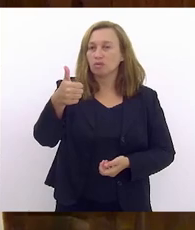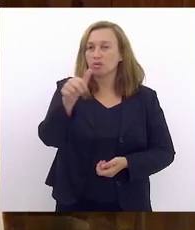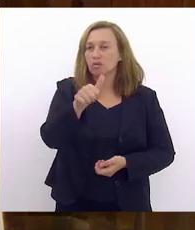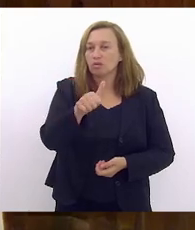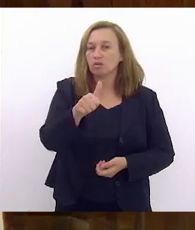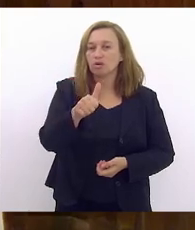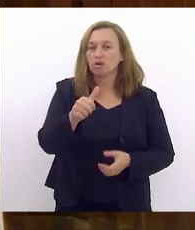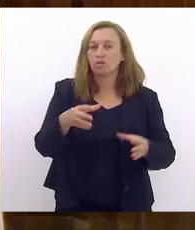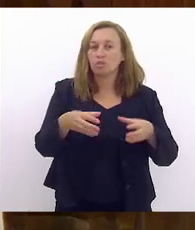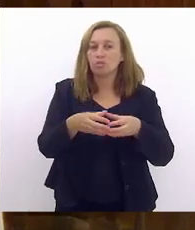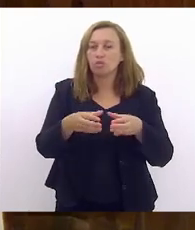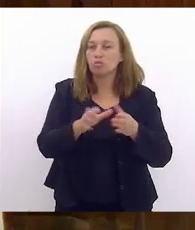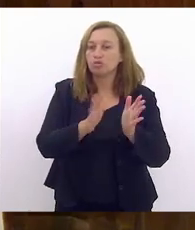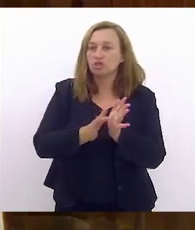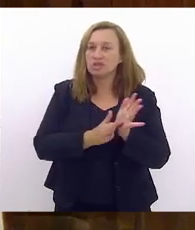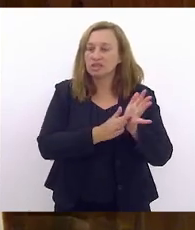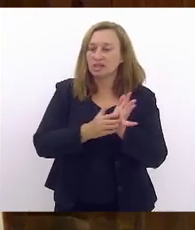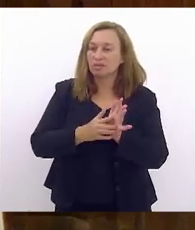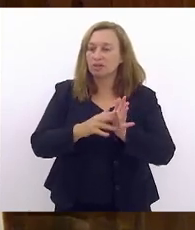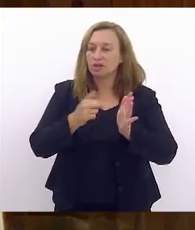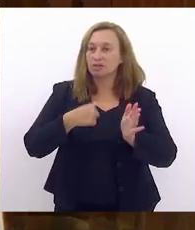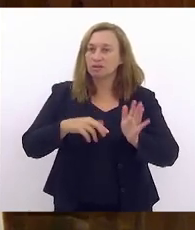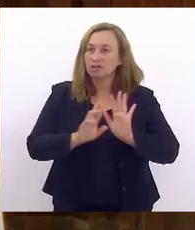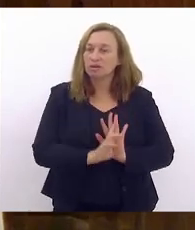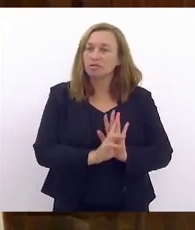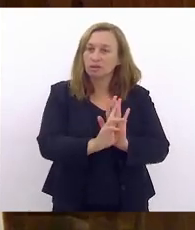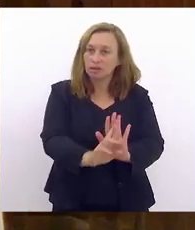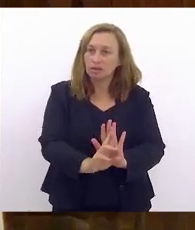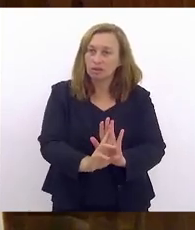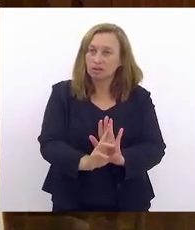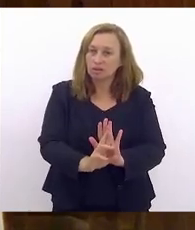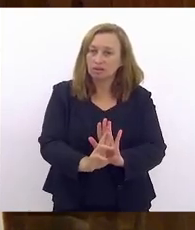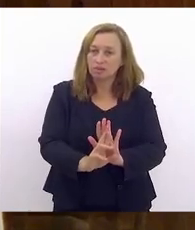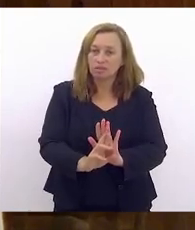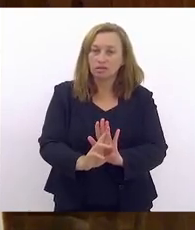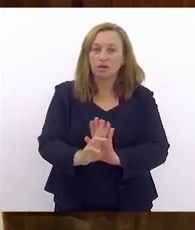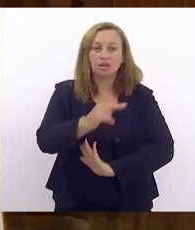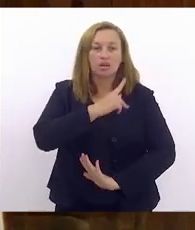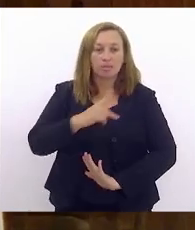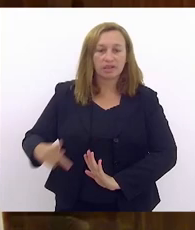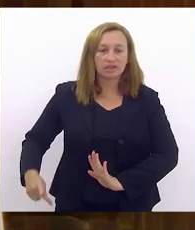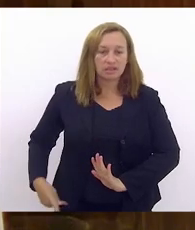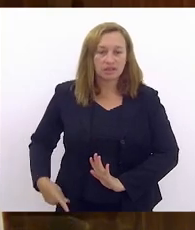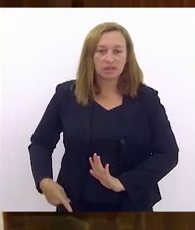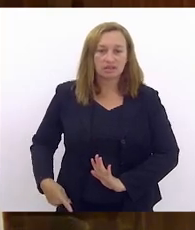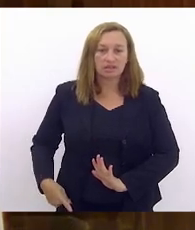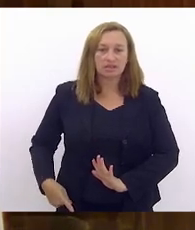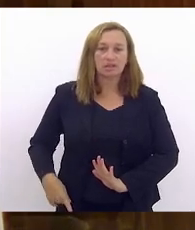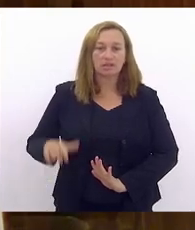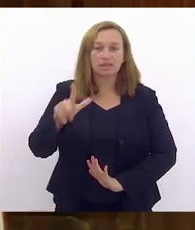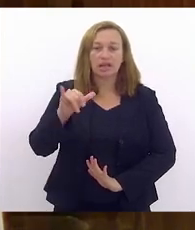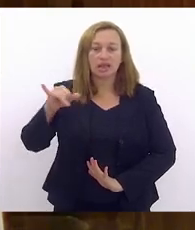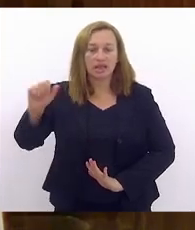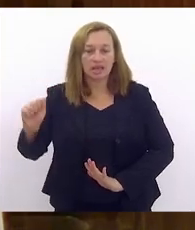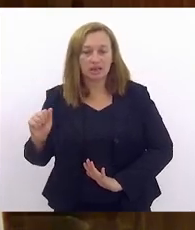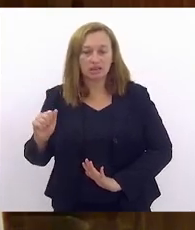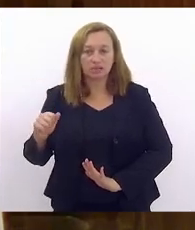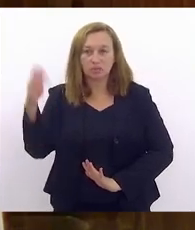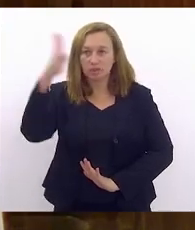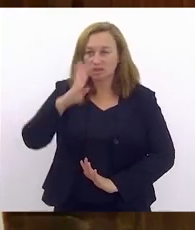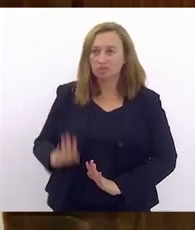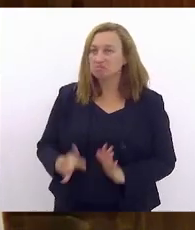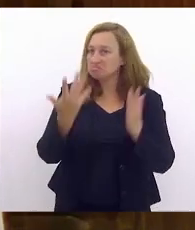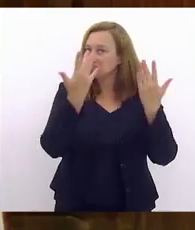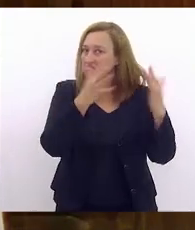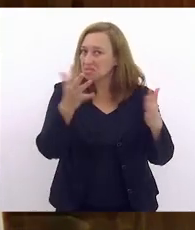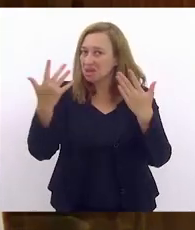represento honrosamente na presidência da Superliga Carnavalesca do Brasil, eu te agradeço e te parabenizo, Sandro. Essa